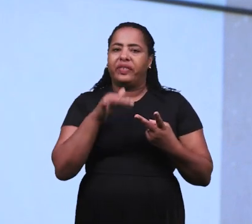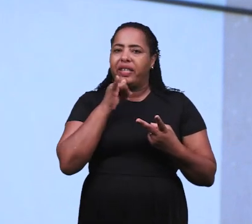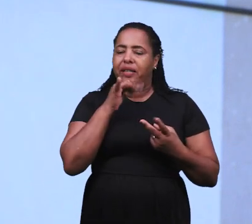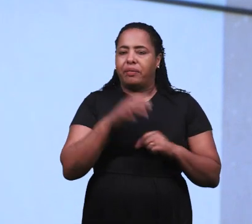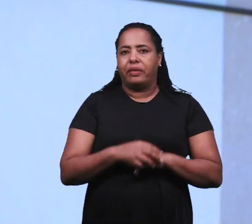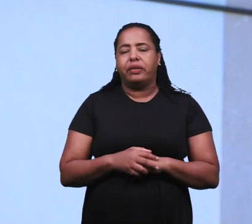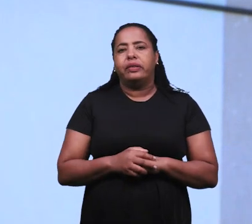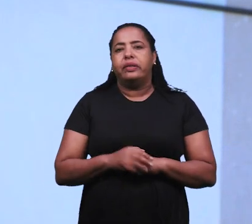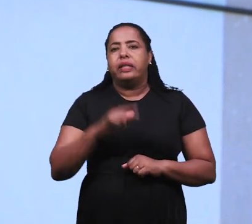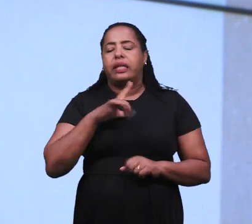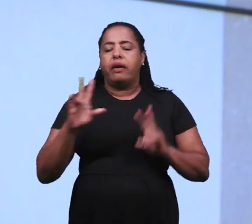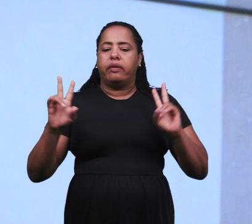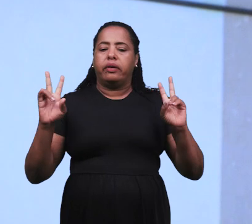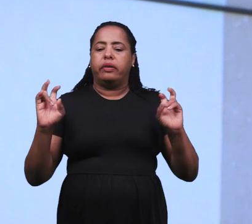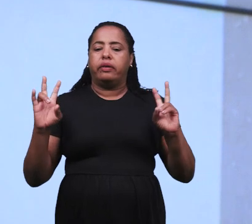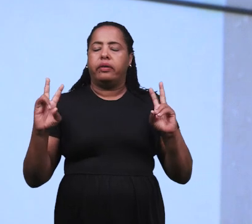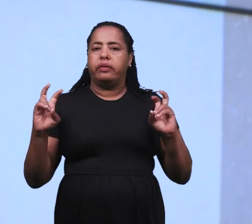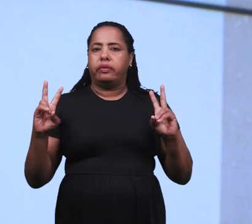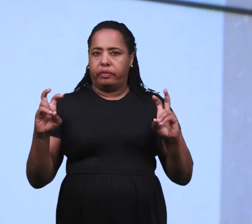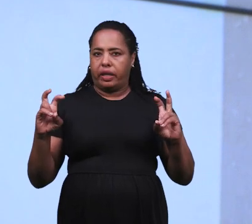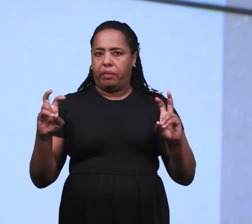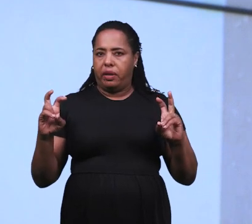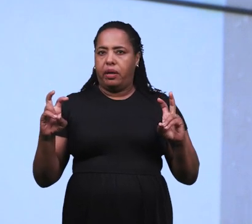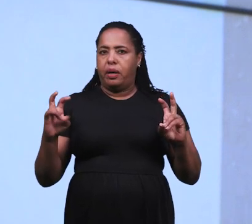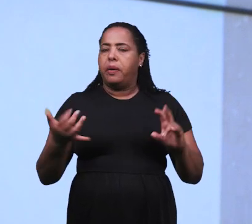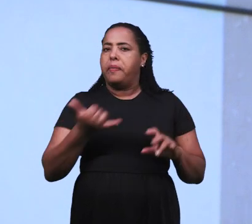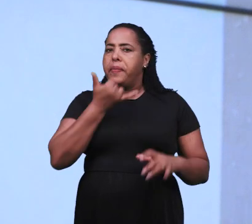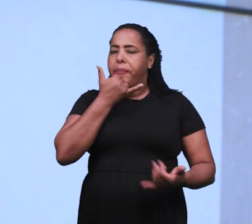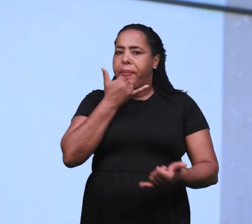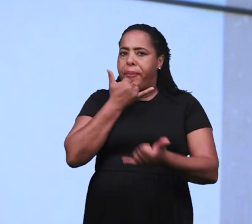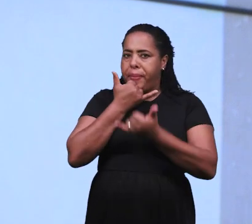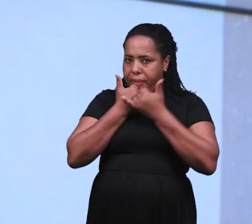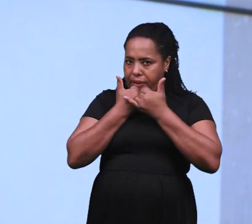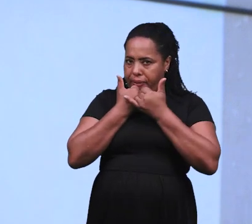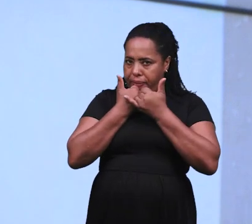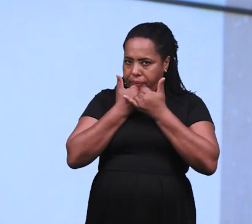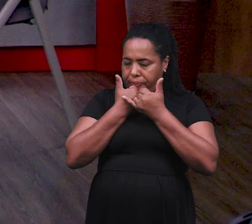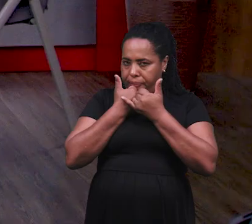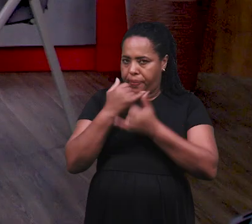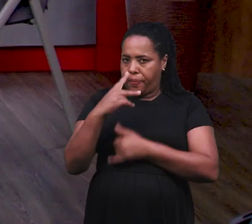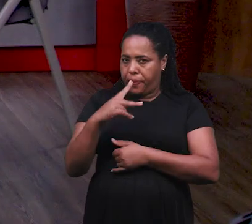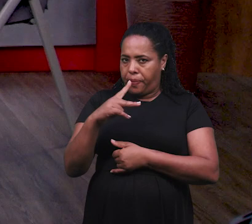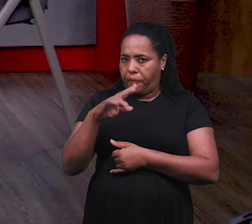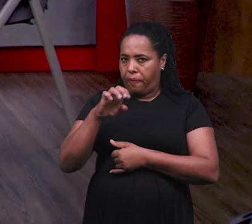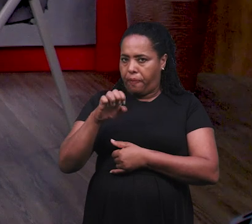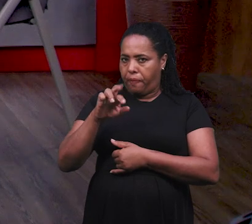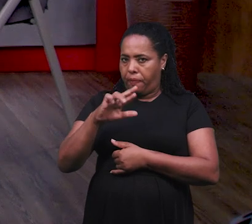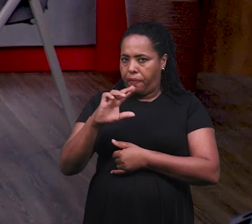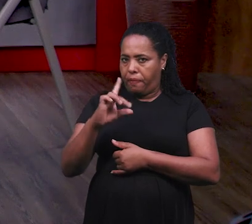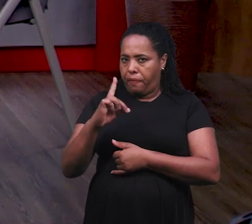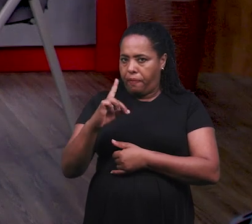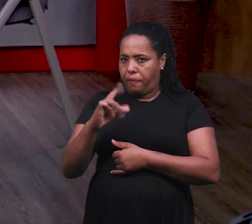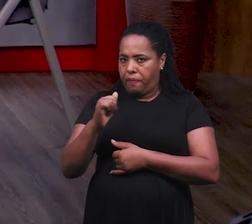Nós tivemos um tema sobre perdão, né? Sobre perdão.